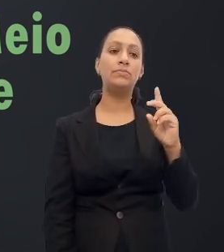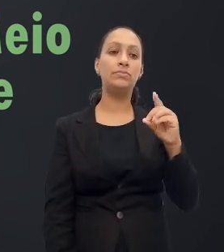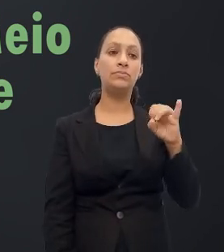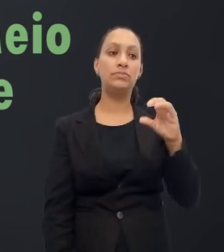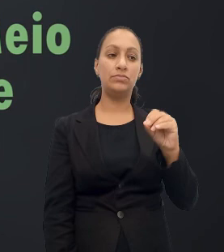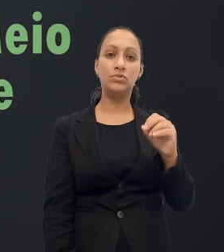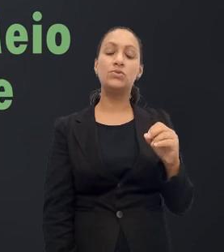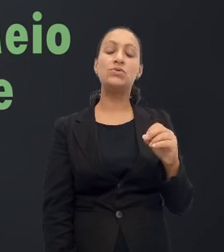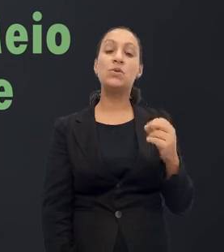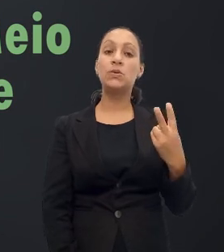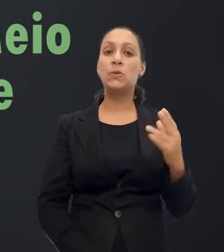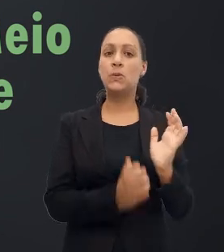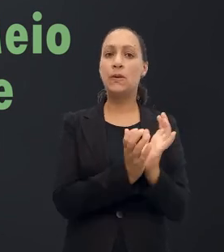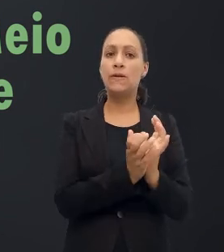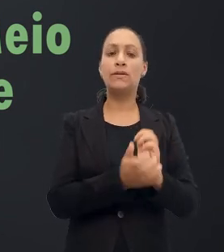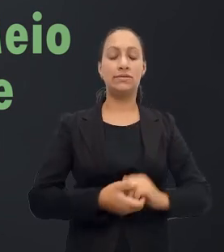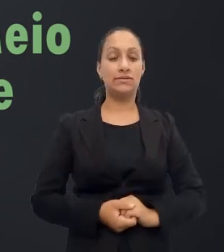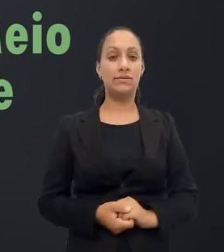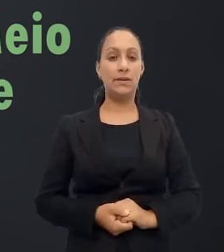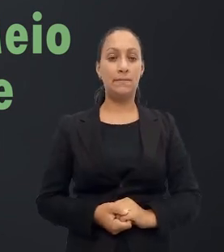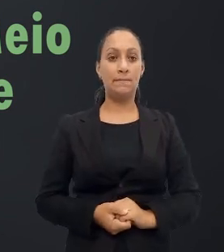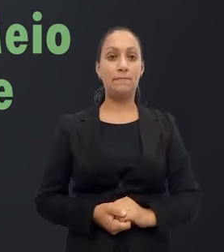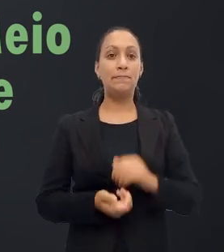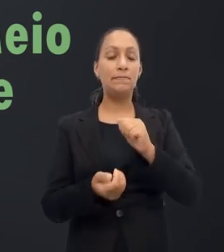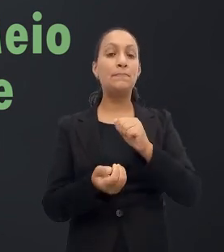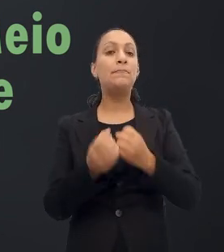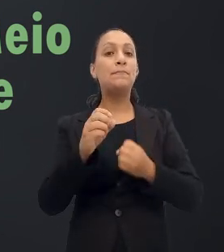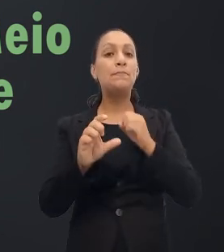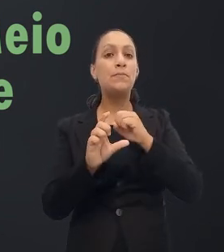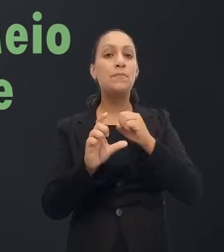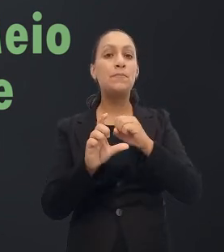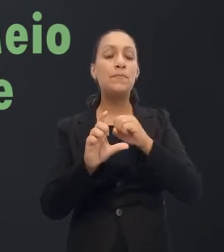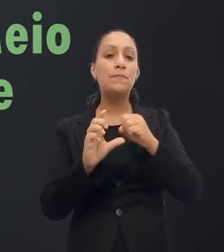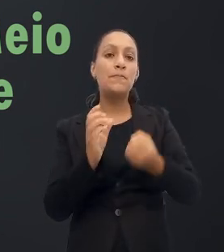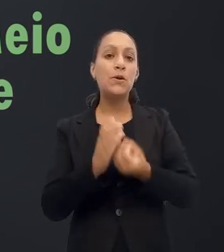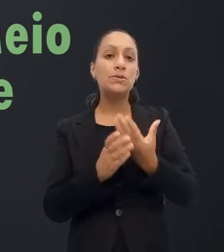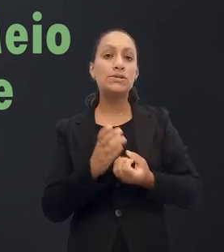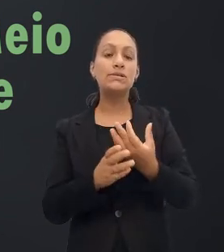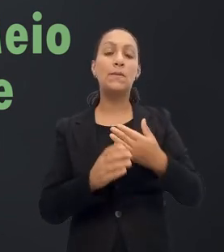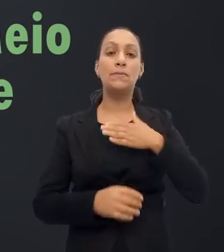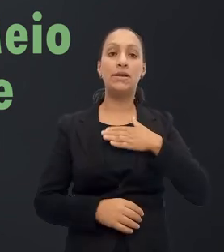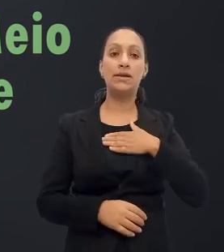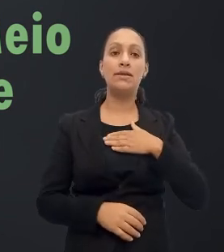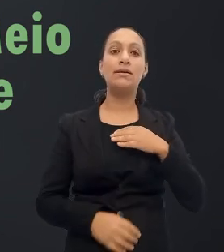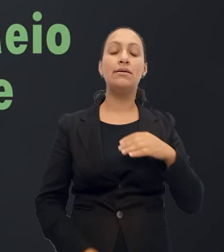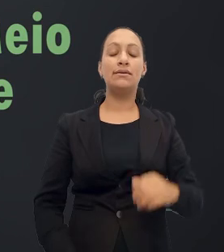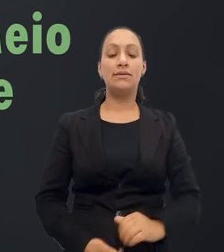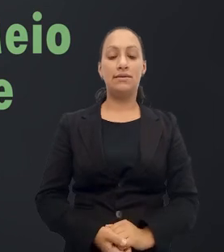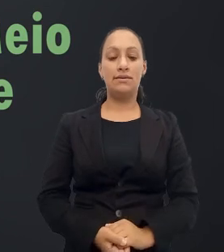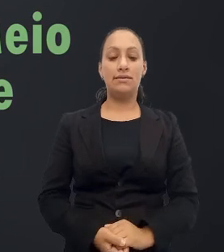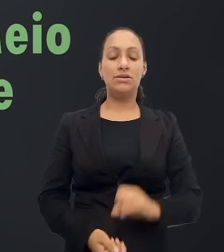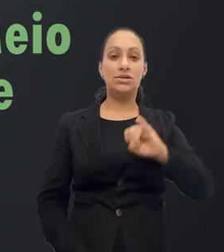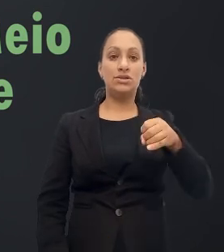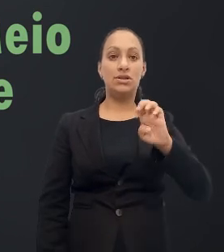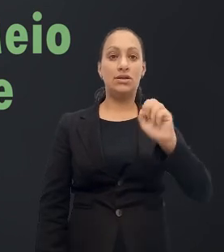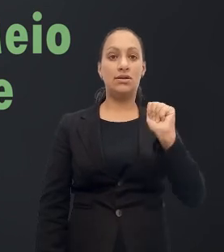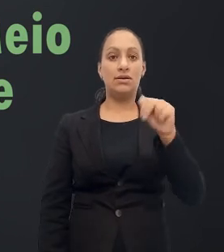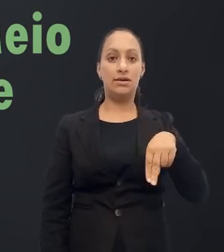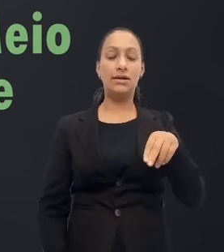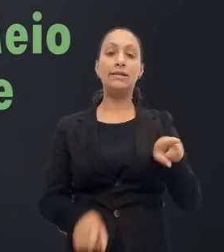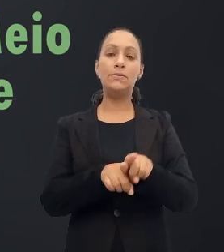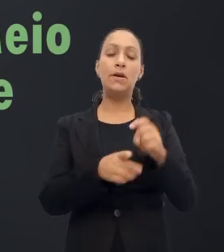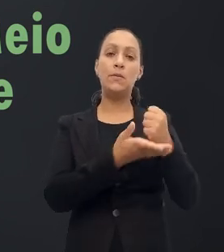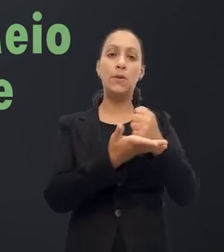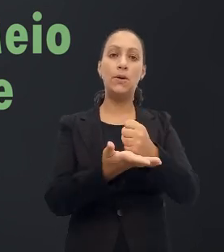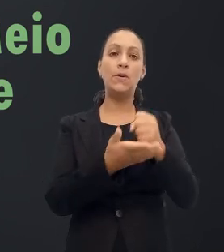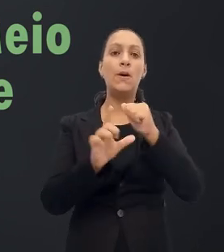Rinaldo Silveira. A produção é minha, Gianluca Coimbra e da Morgana Schneck. E também contamos com o apoio audiovisual do